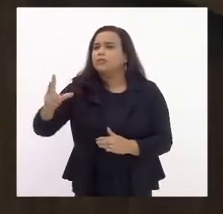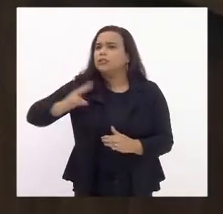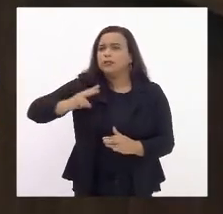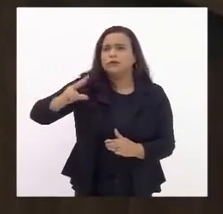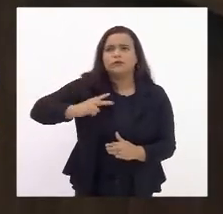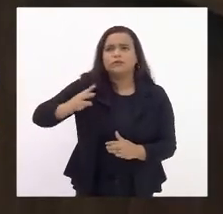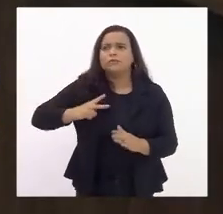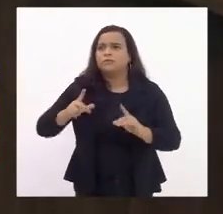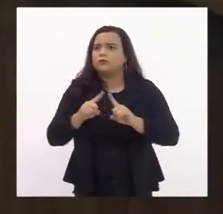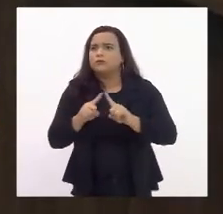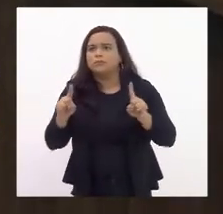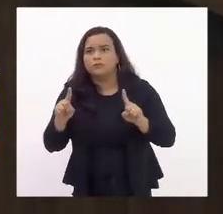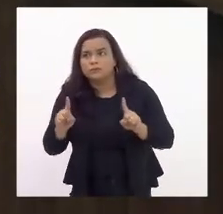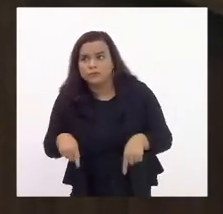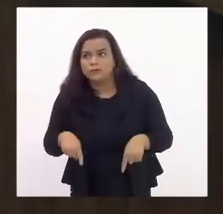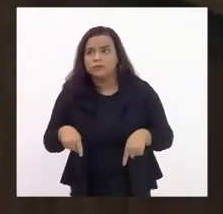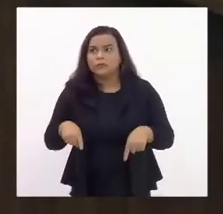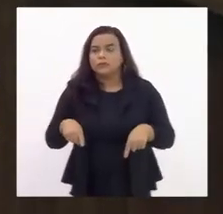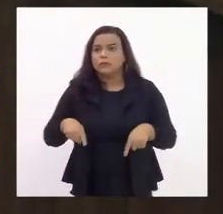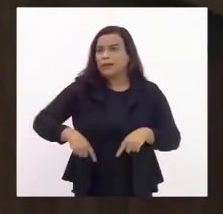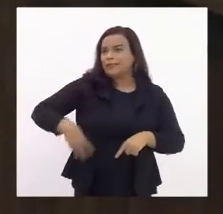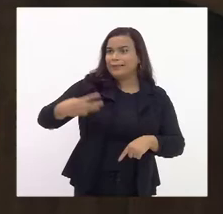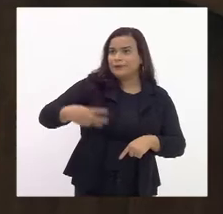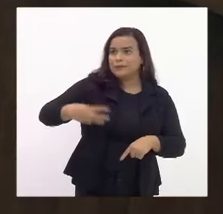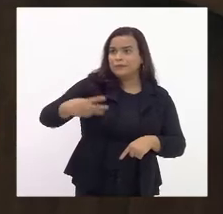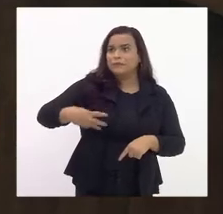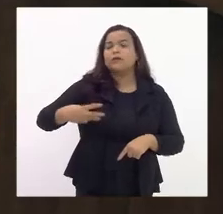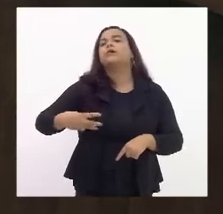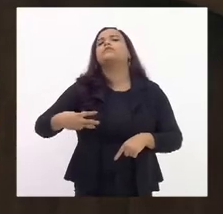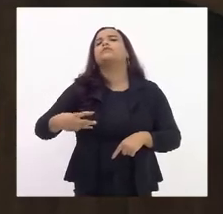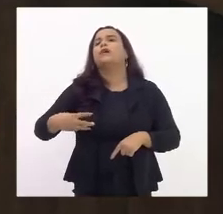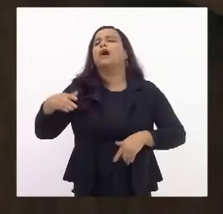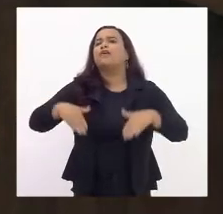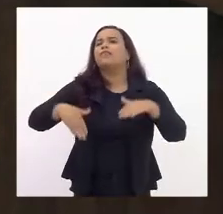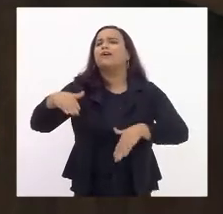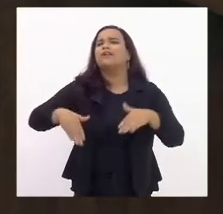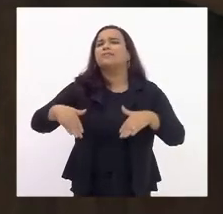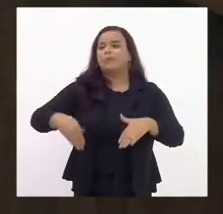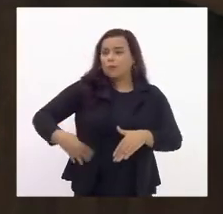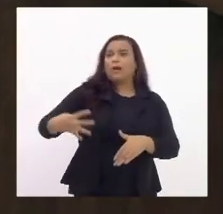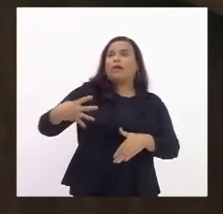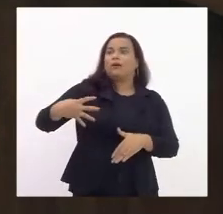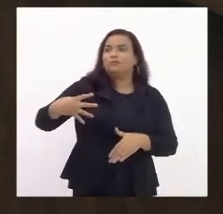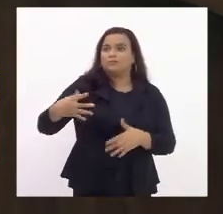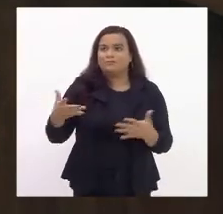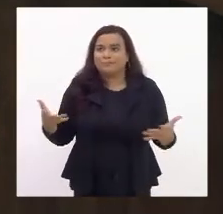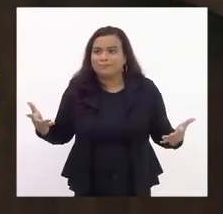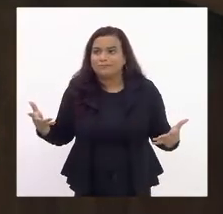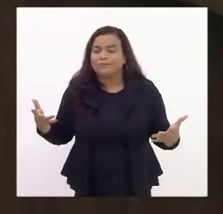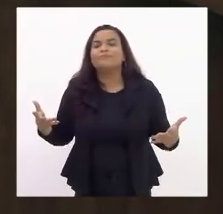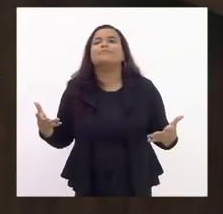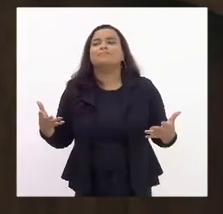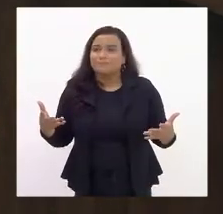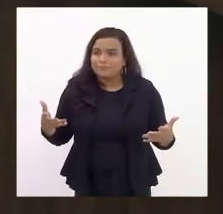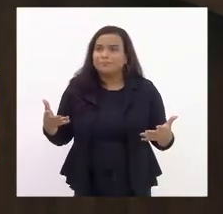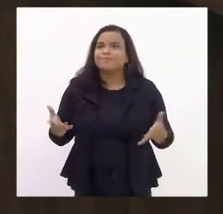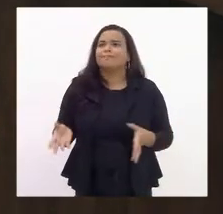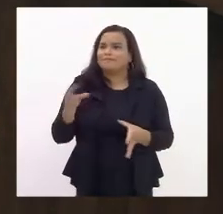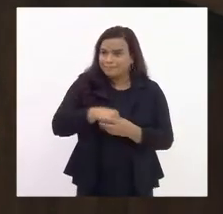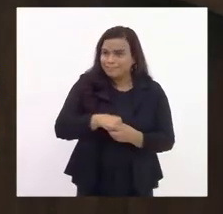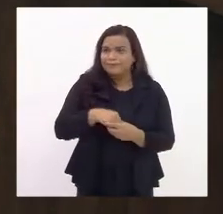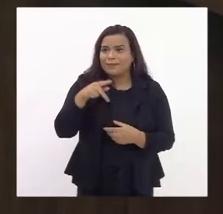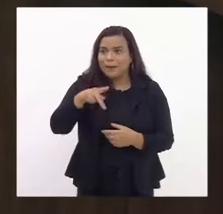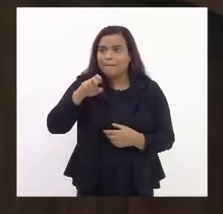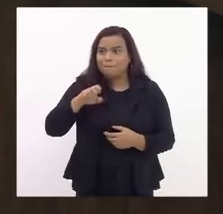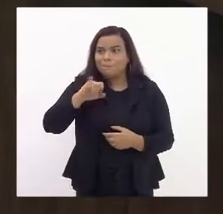funcionários terceirizados, até, às vezes até quarteirizados, através da pejotização, que é